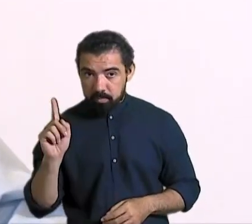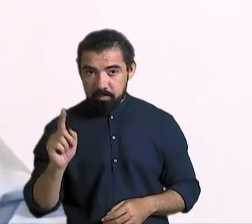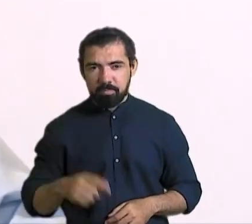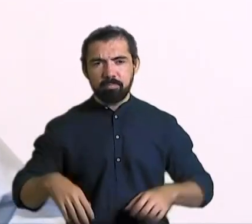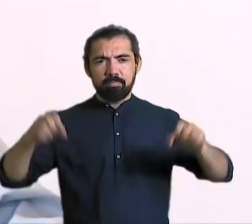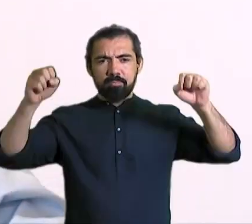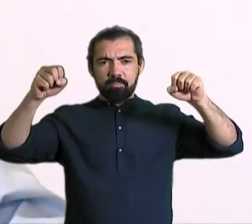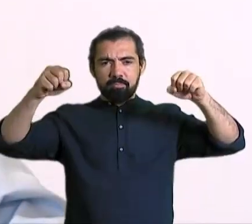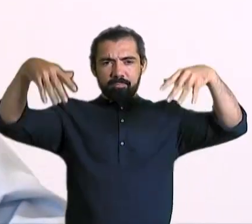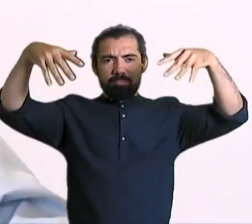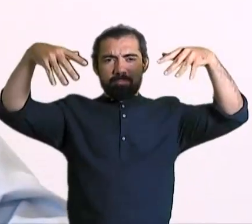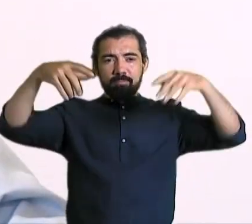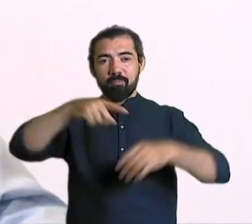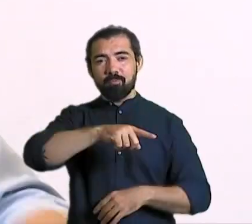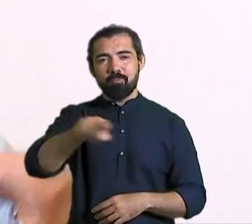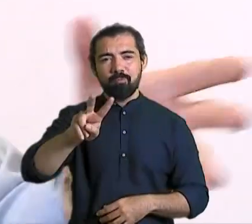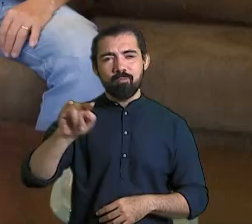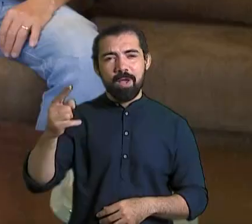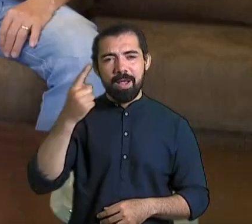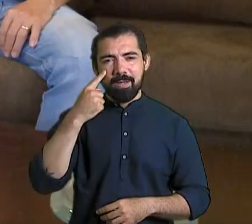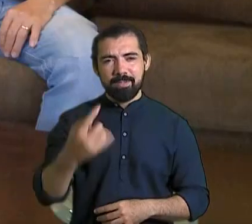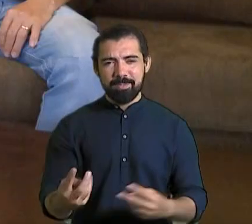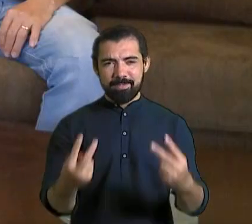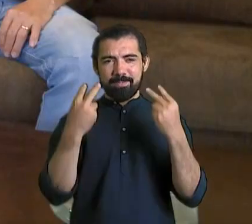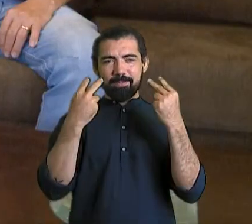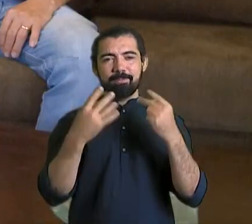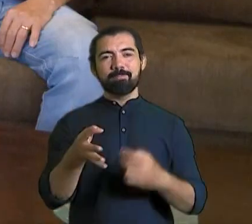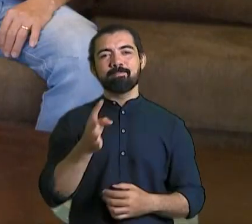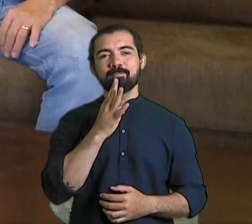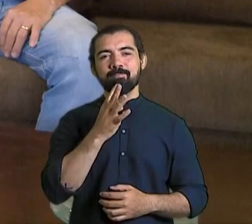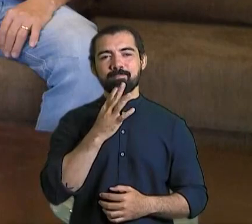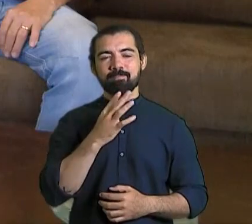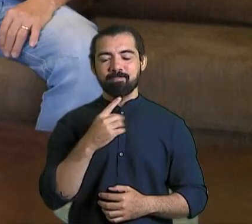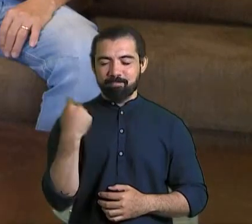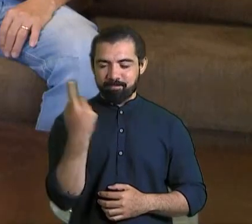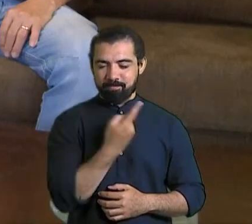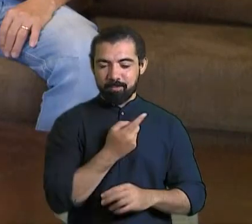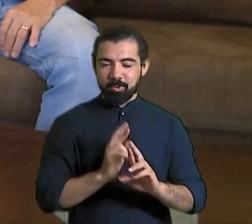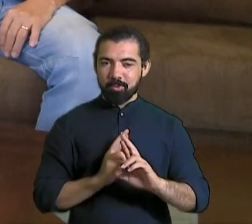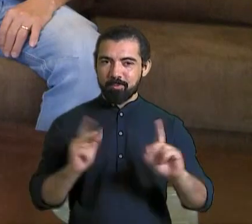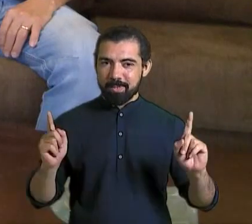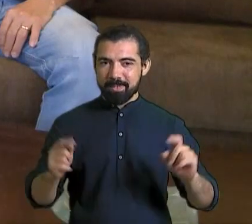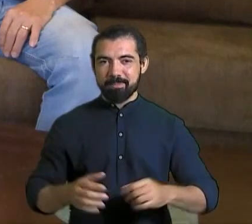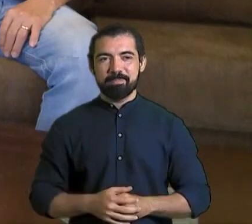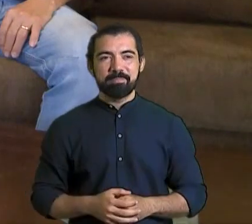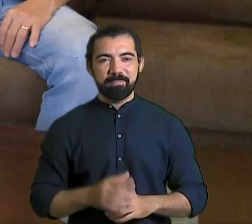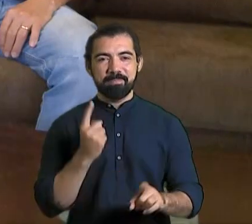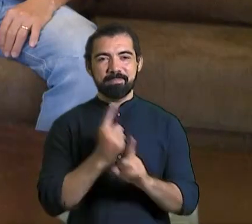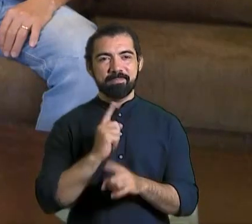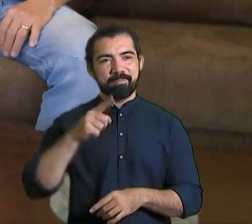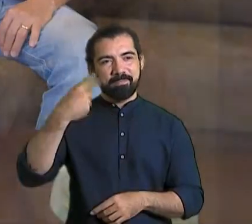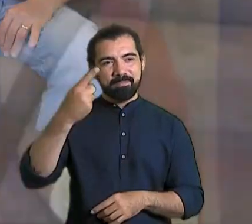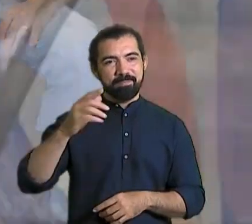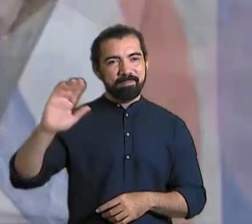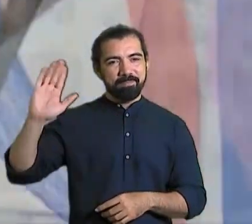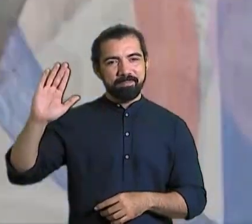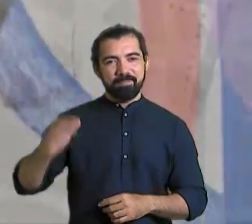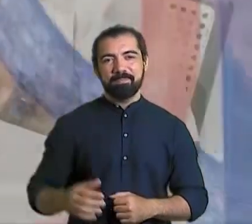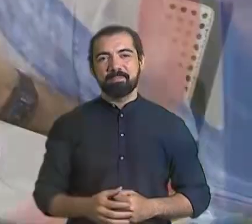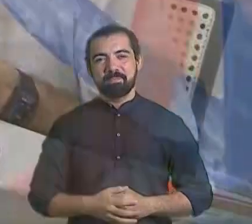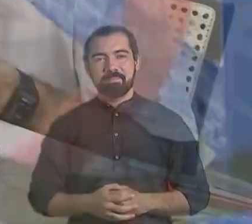esta luz acender, você vai nos conhecer de um jeito como você nunca viu. Até o nosso próximo encontro.